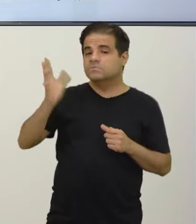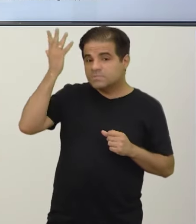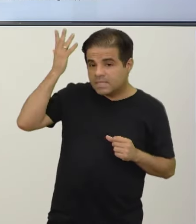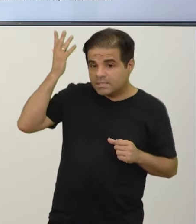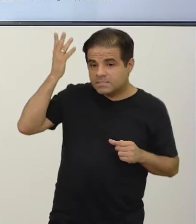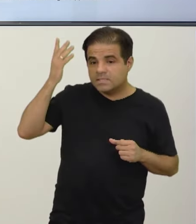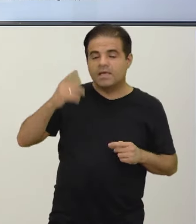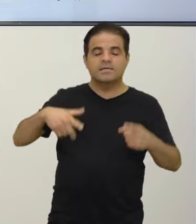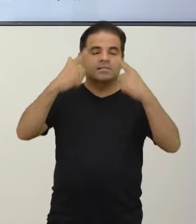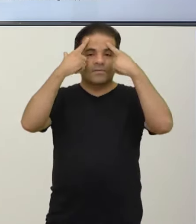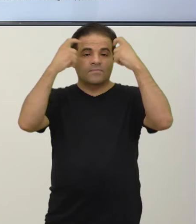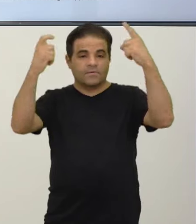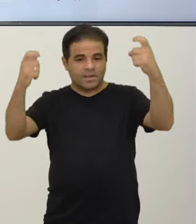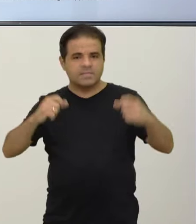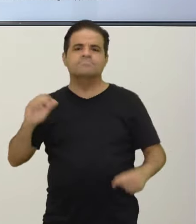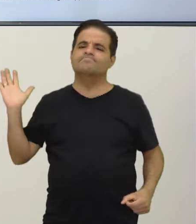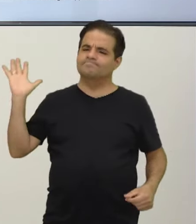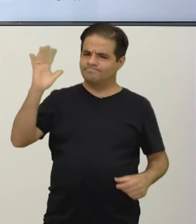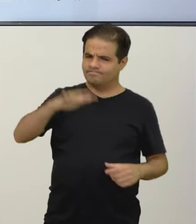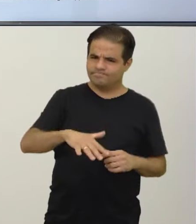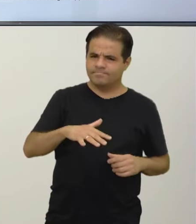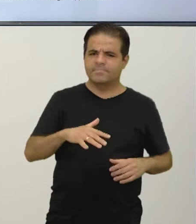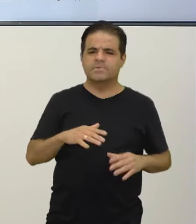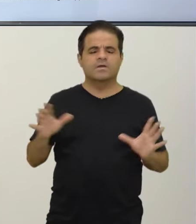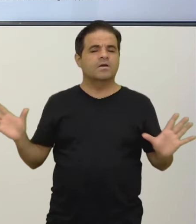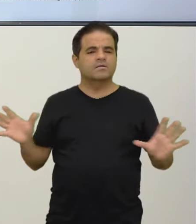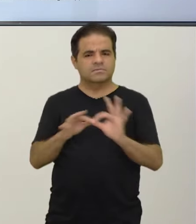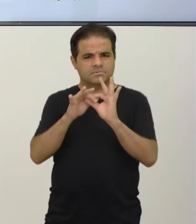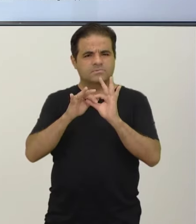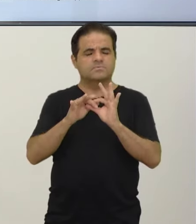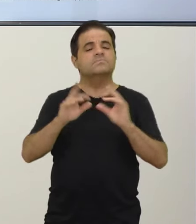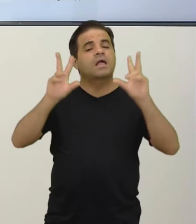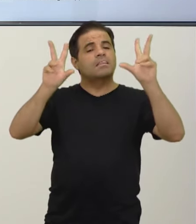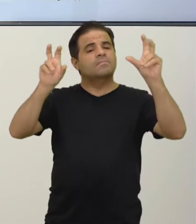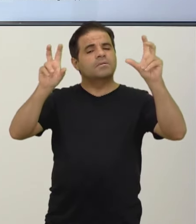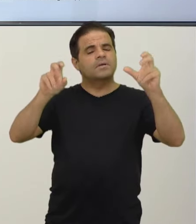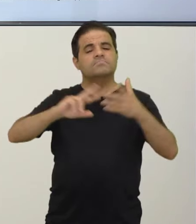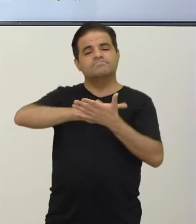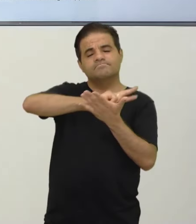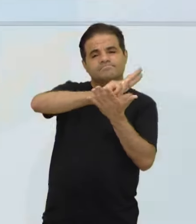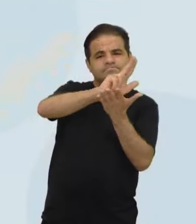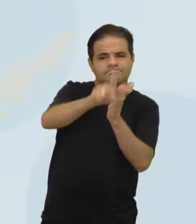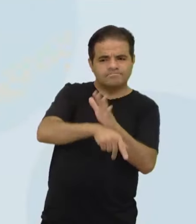Essa violência, ela vem normalmente vinculada a certos aspectos, que são